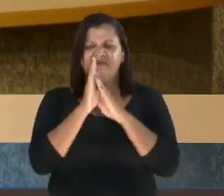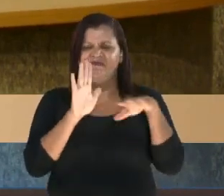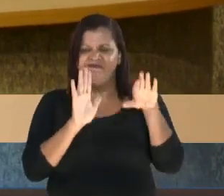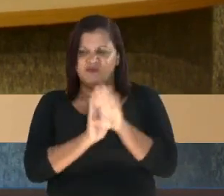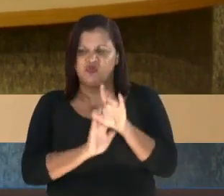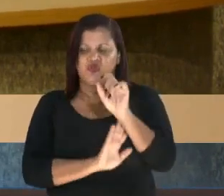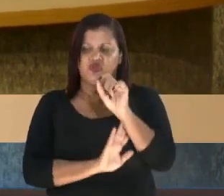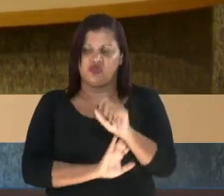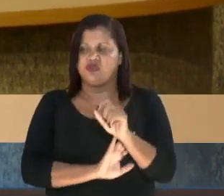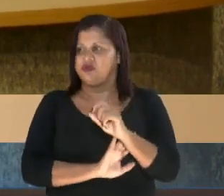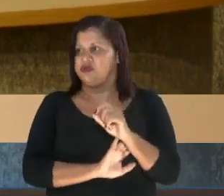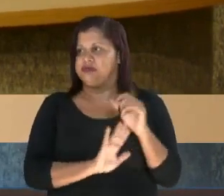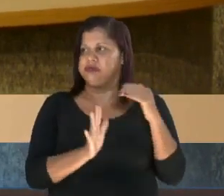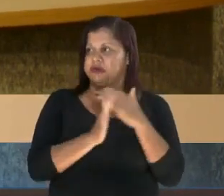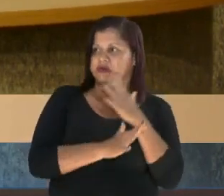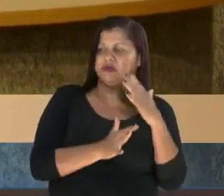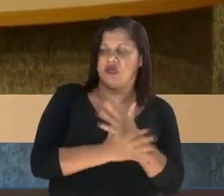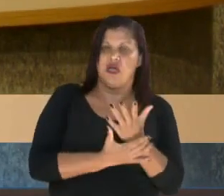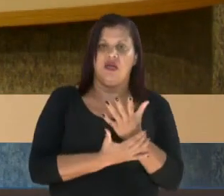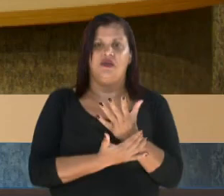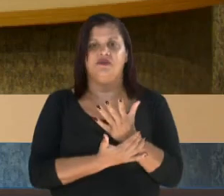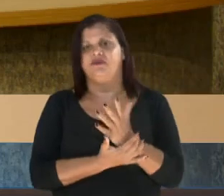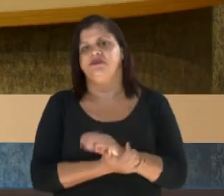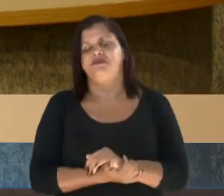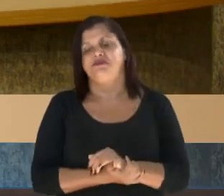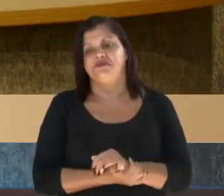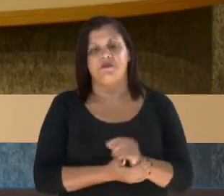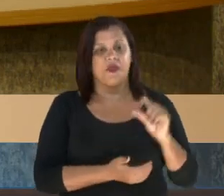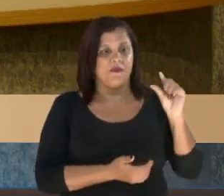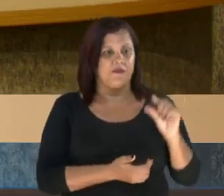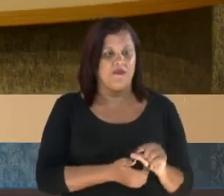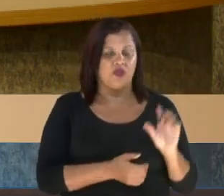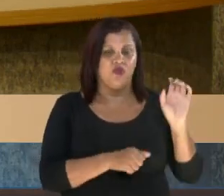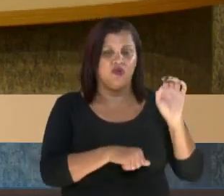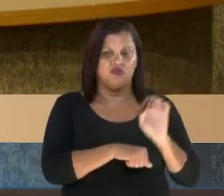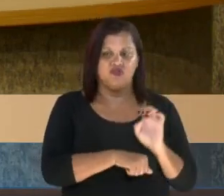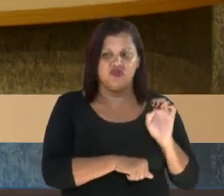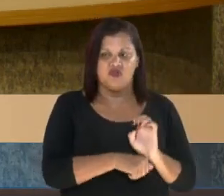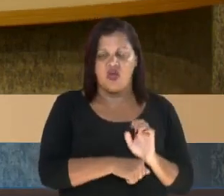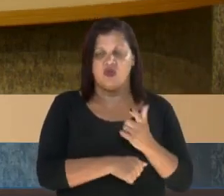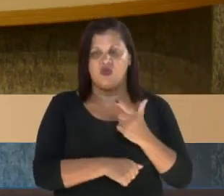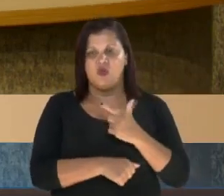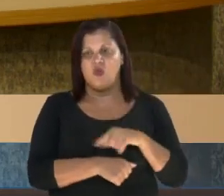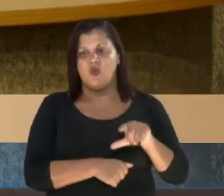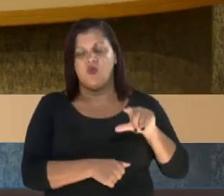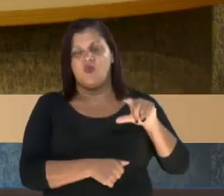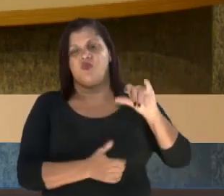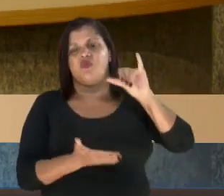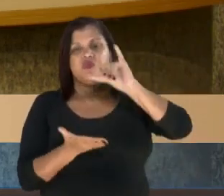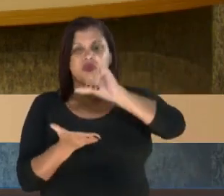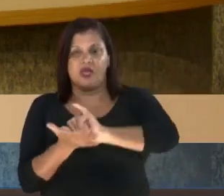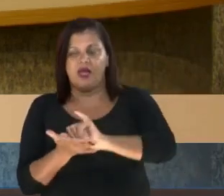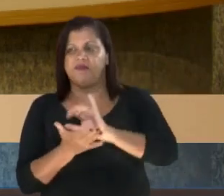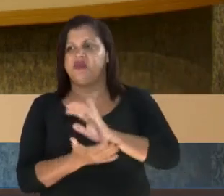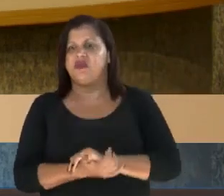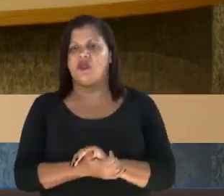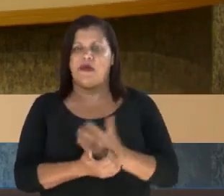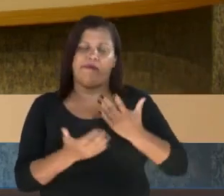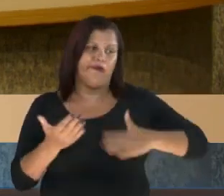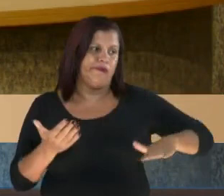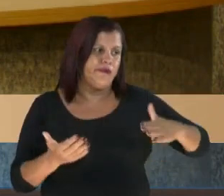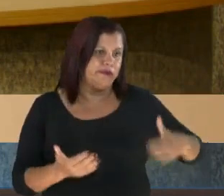senhor presidente seja na cidade menor desse estado ou na nossa capital seja no litoral